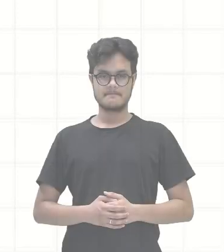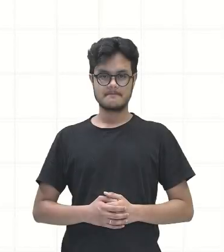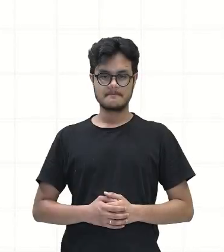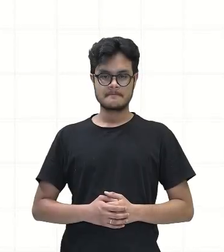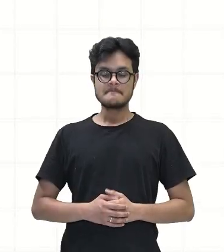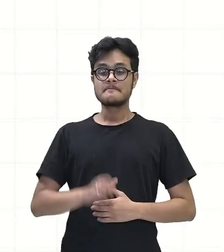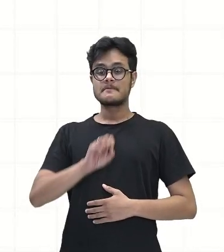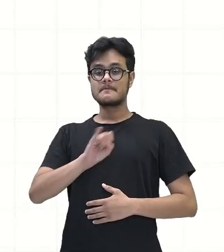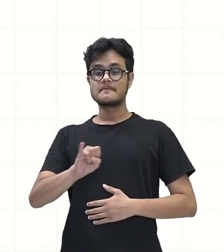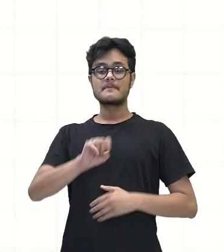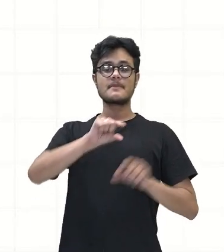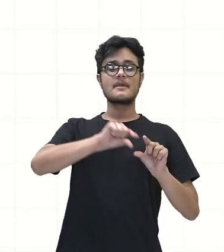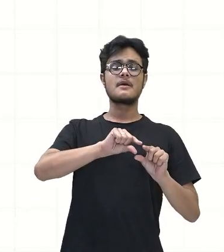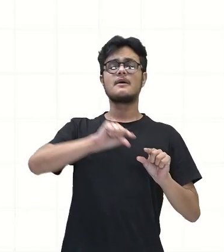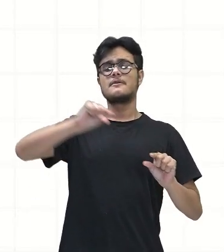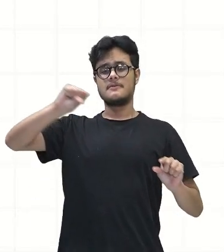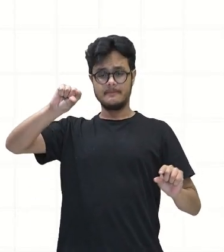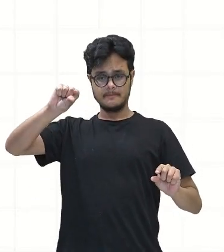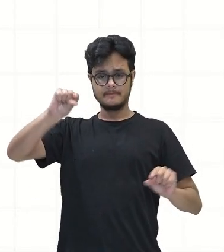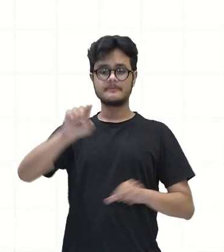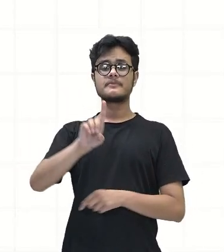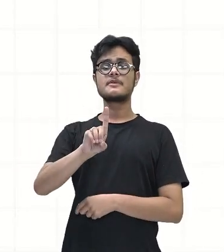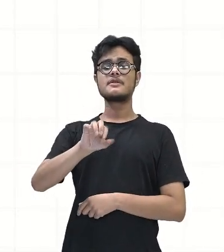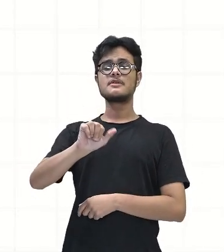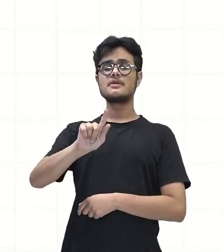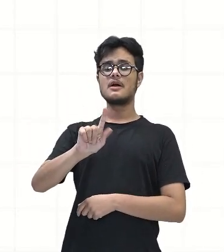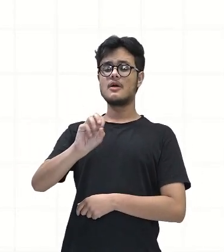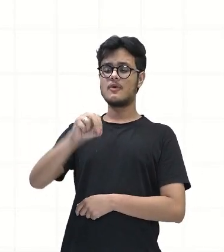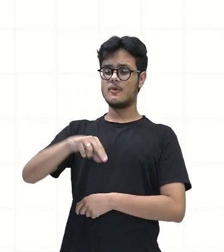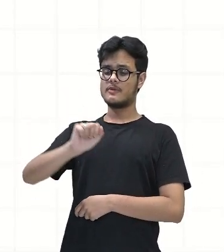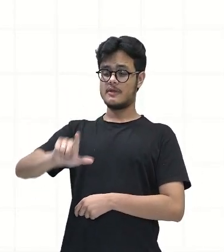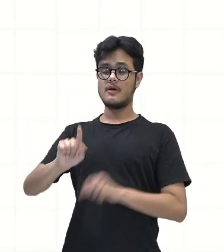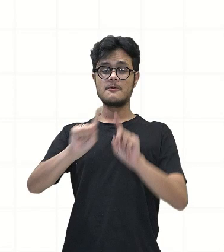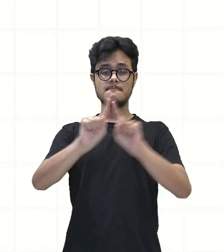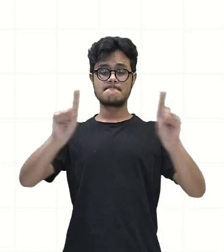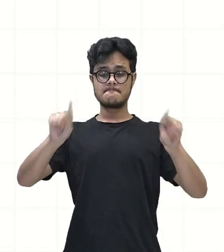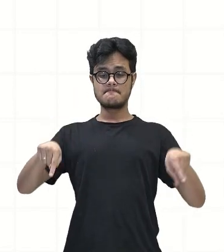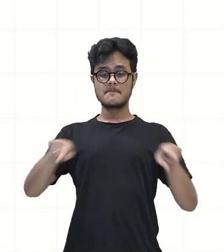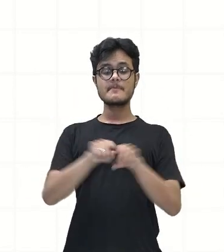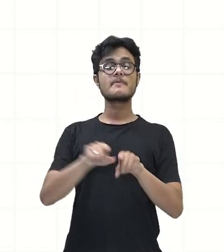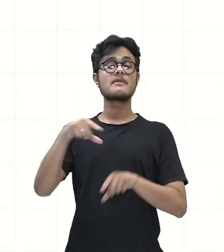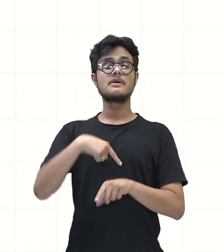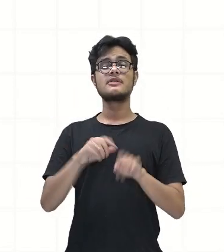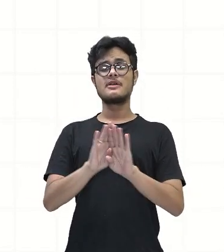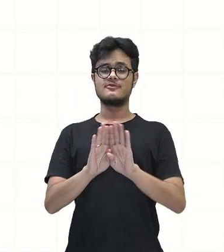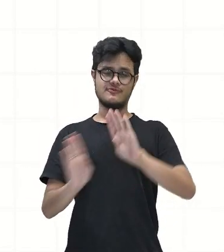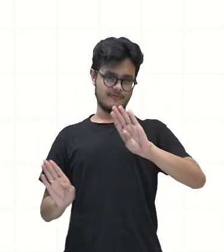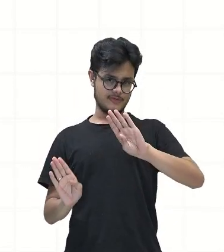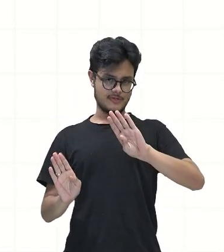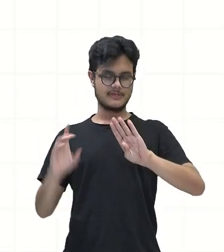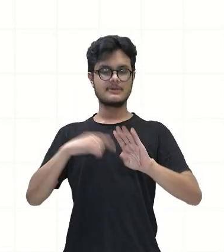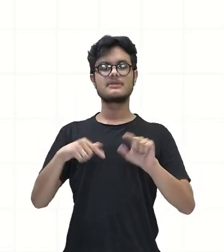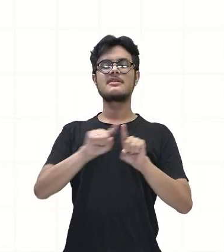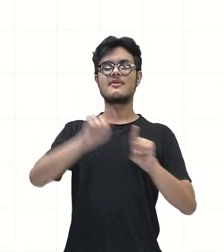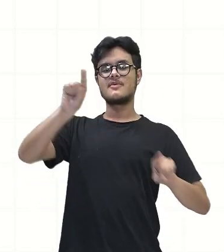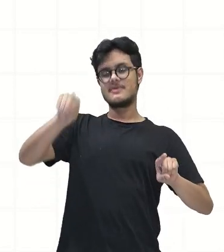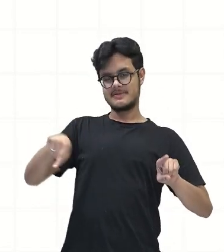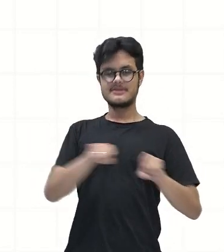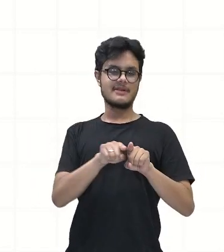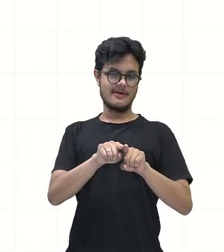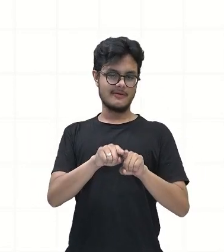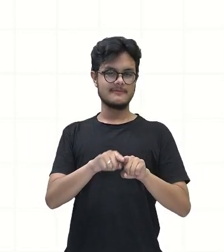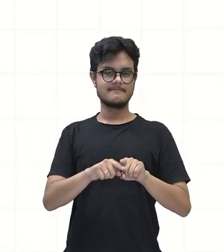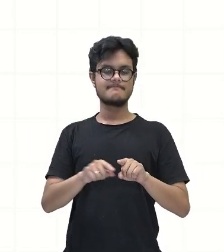Diagonal do quadrado. Por quê? Quando eu traço a diagonal do quadrado, eu vou ter aqui, olha só, um